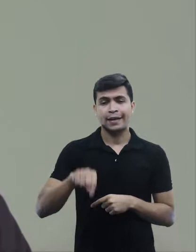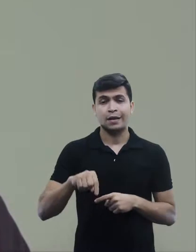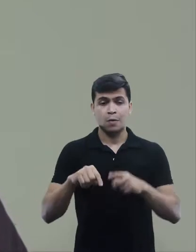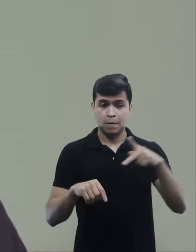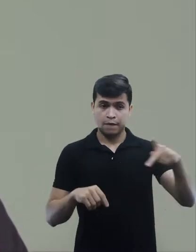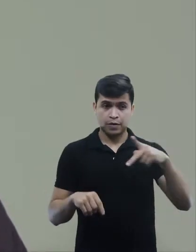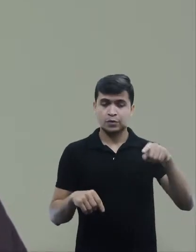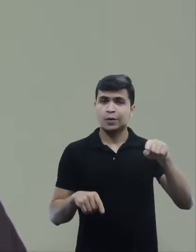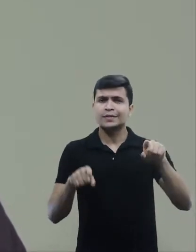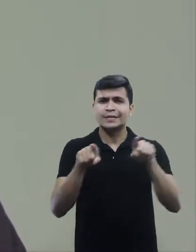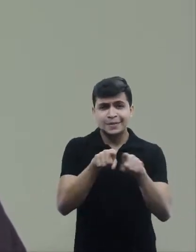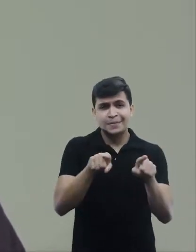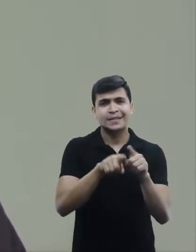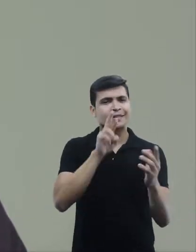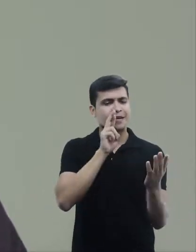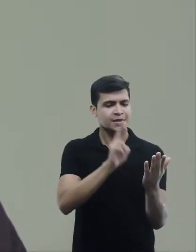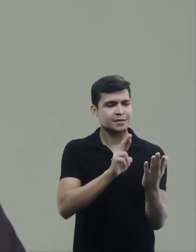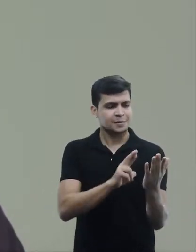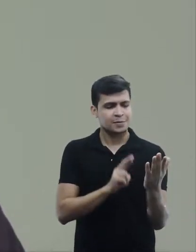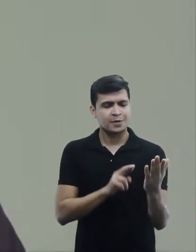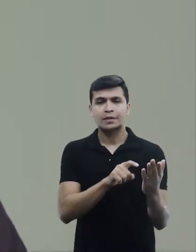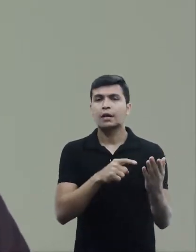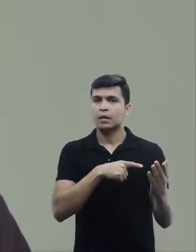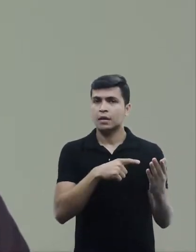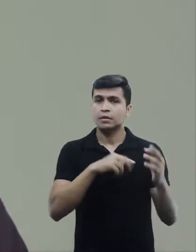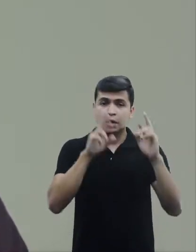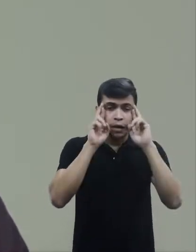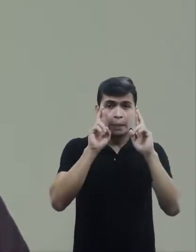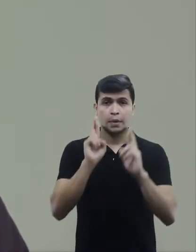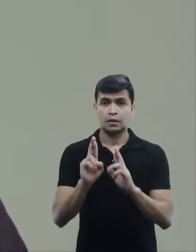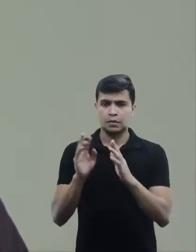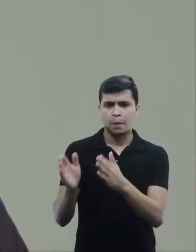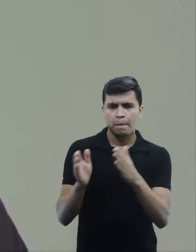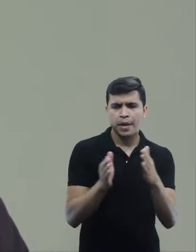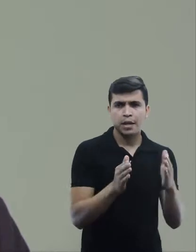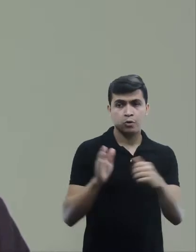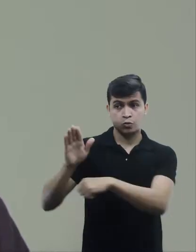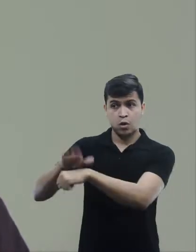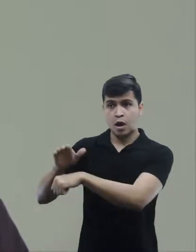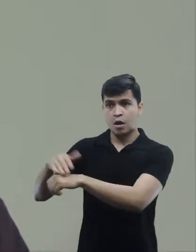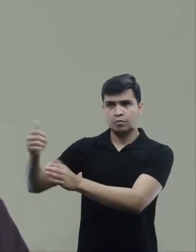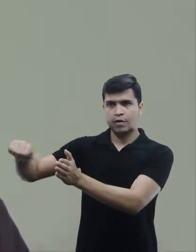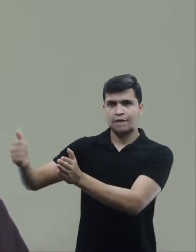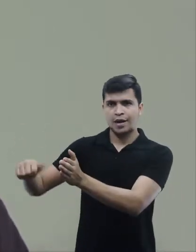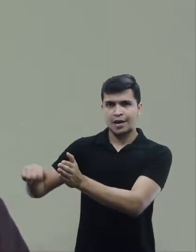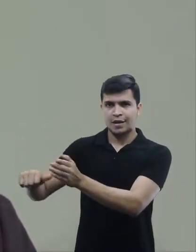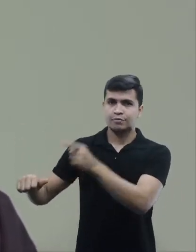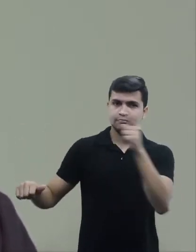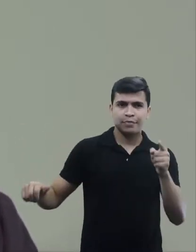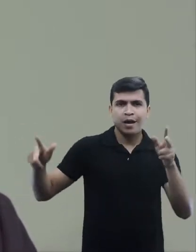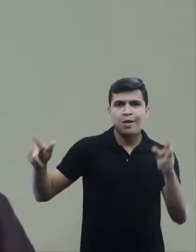professor também responde ao instrumento a respeito do estudante, respeitando os mesmos períodos de autoavaliação